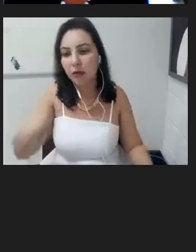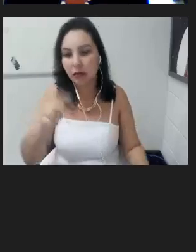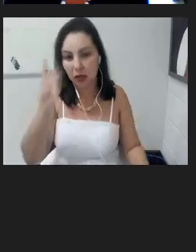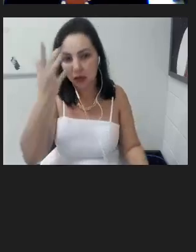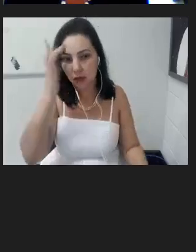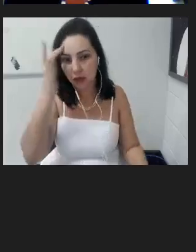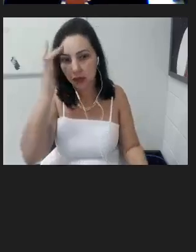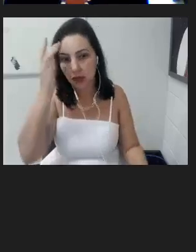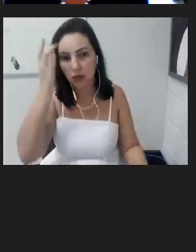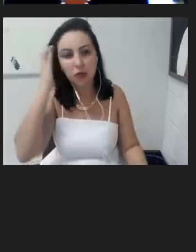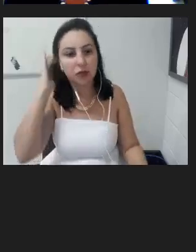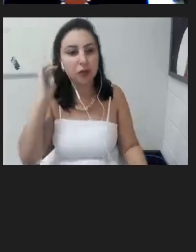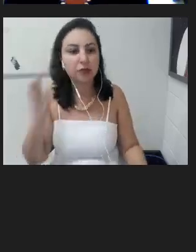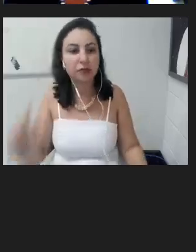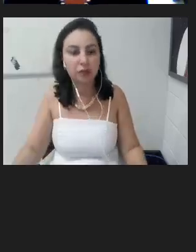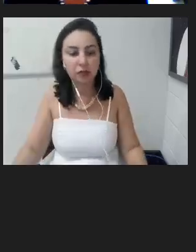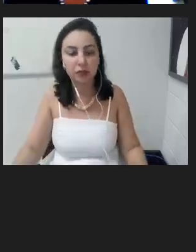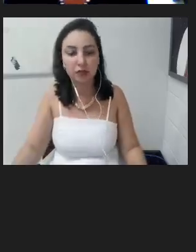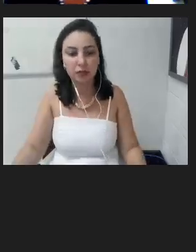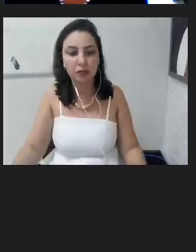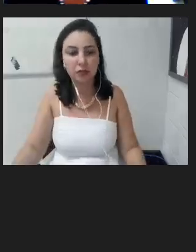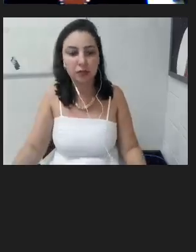acham?